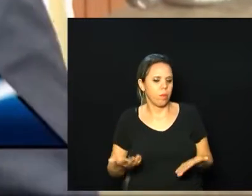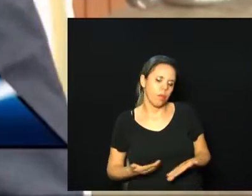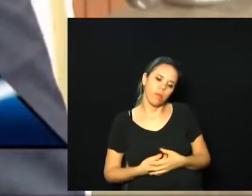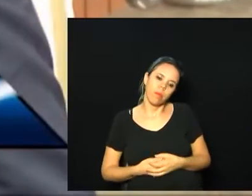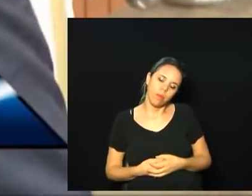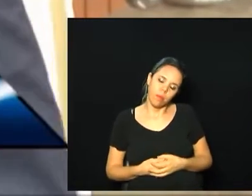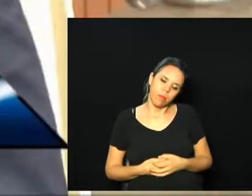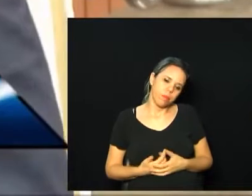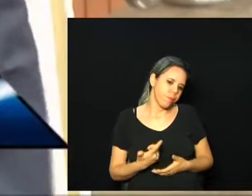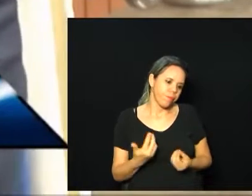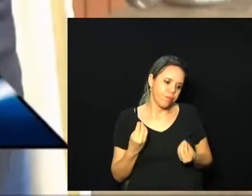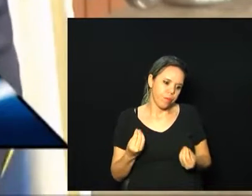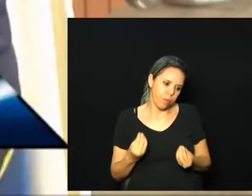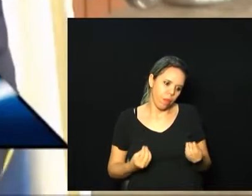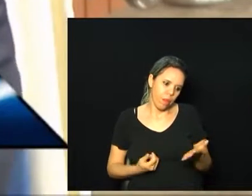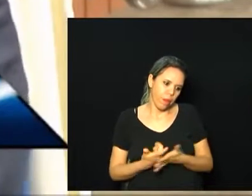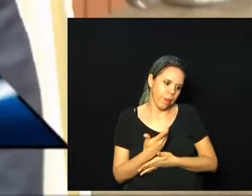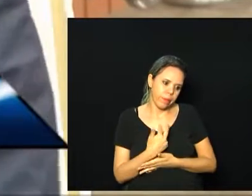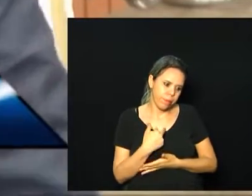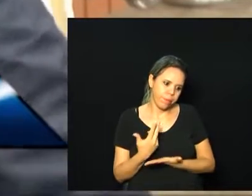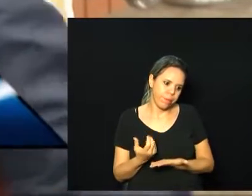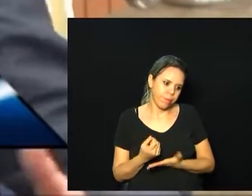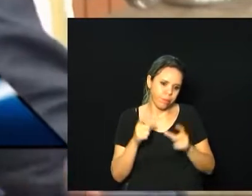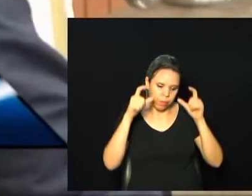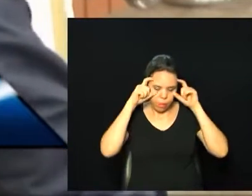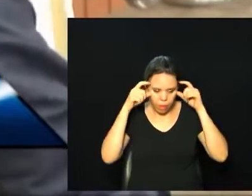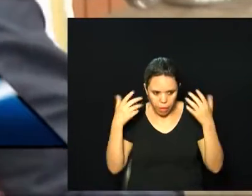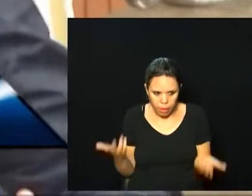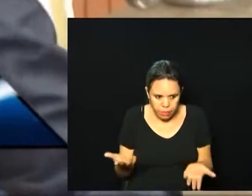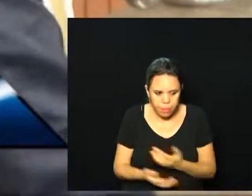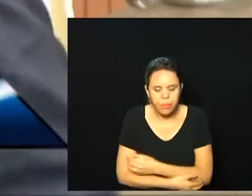vulnerabilidade, que não tem como adquirir